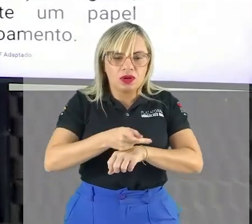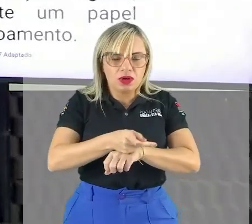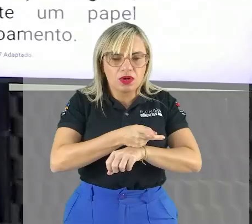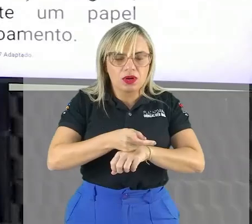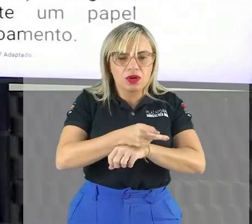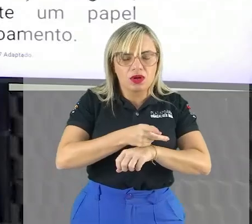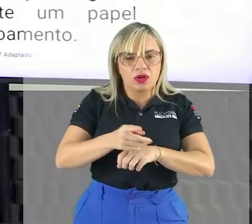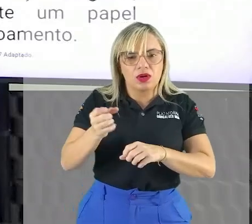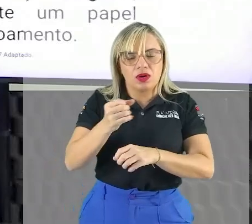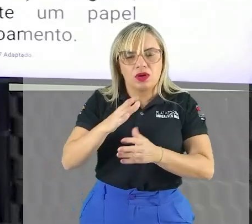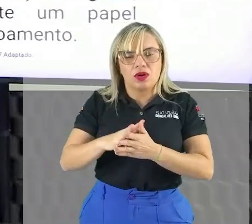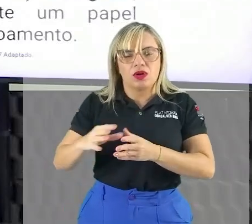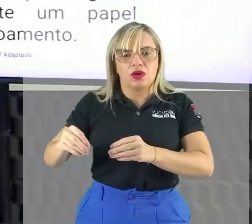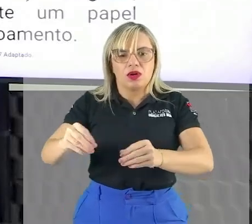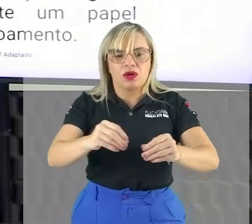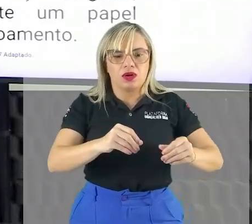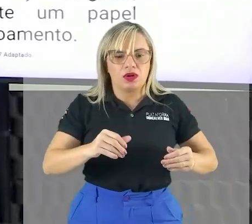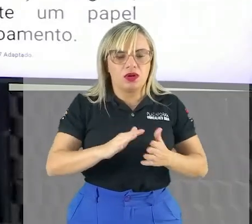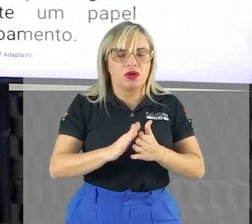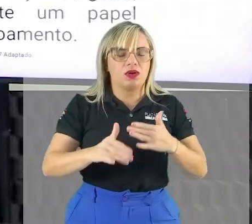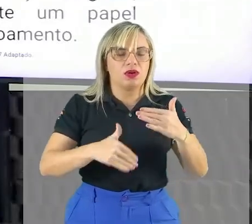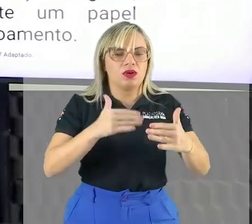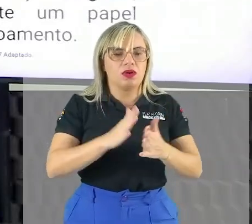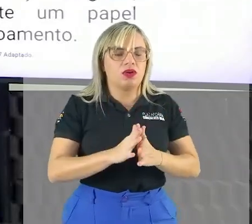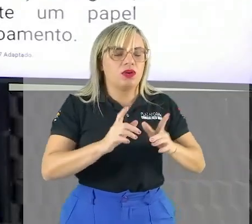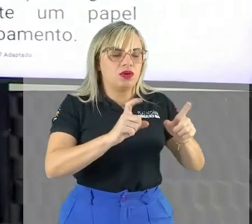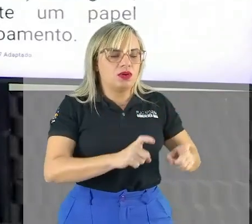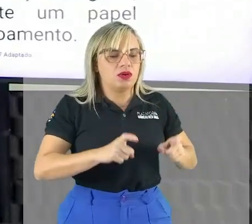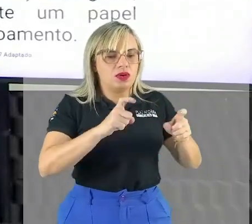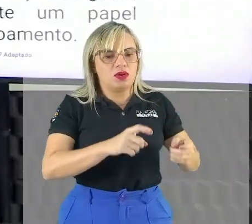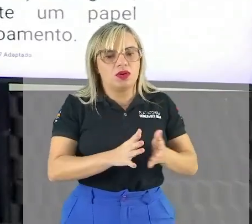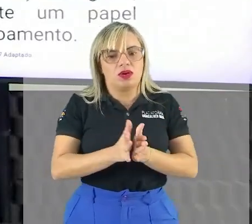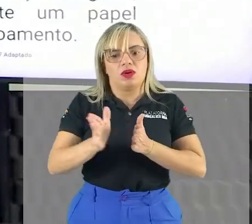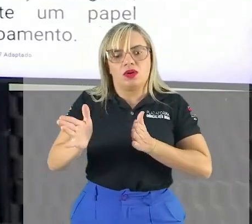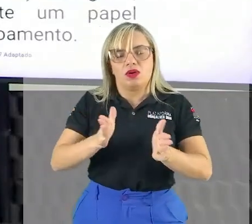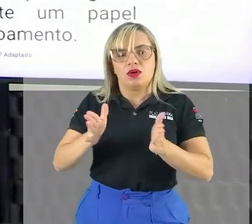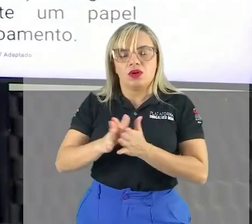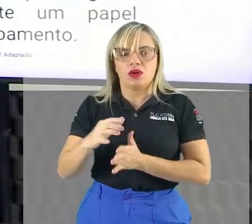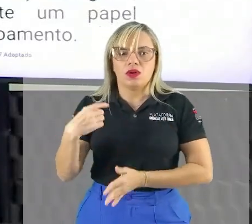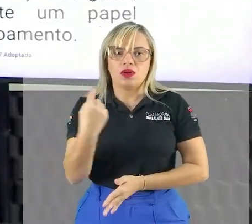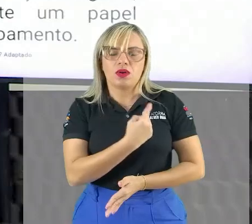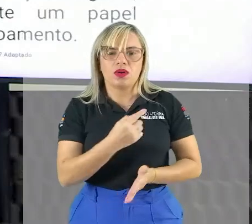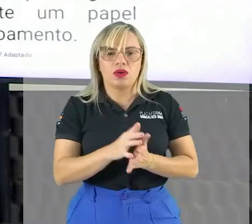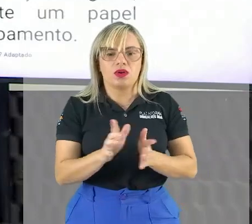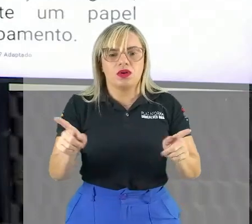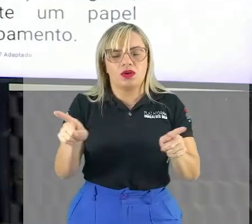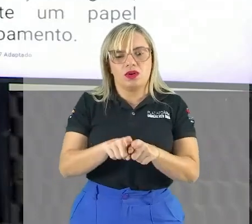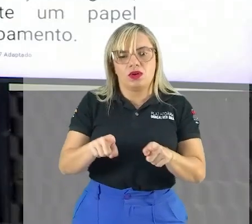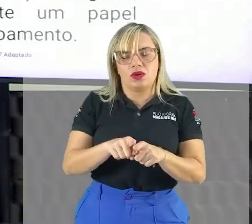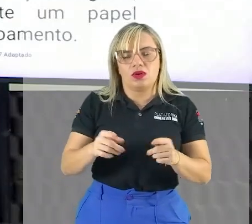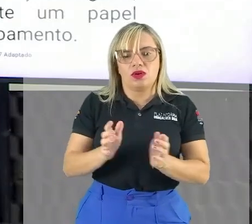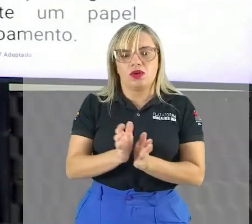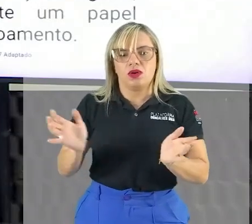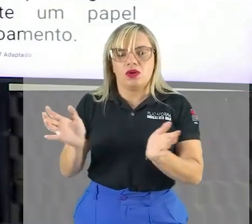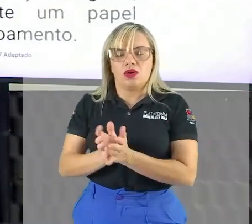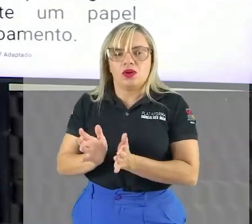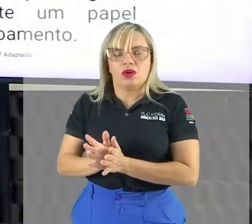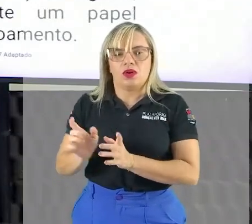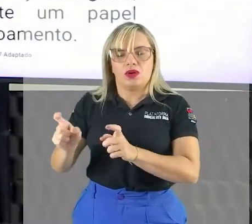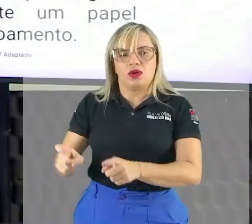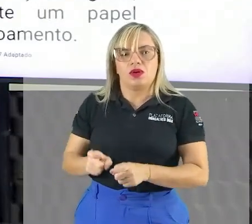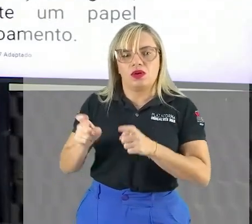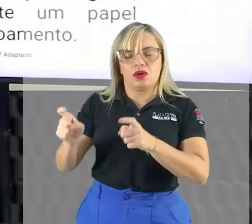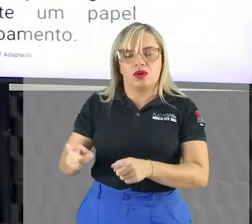o processo de ruralização, e aí dentro desse período nós temos a criação ali dos feudos, né? Então aí aparece a